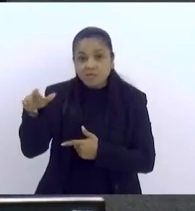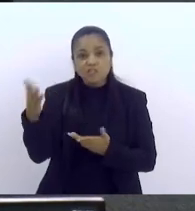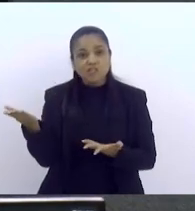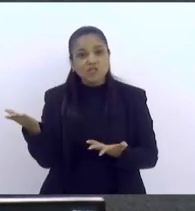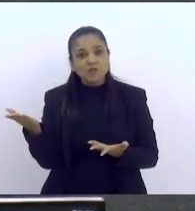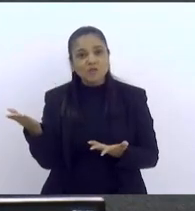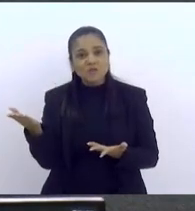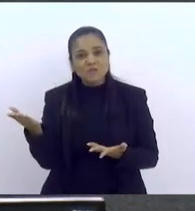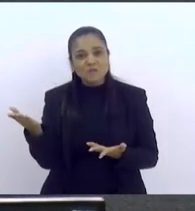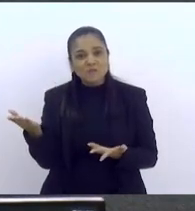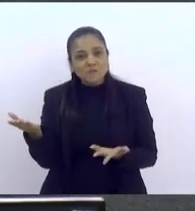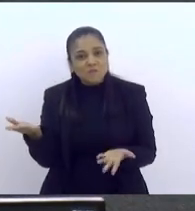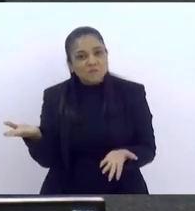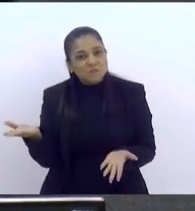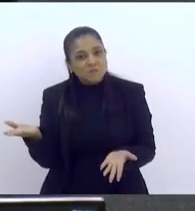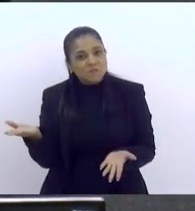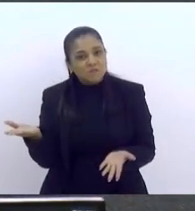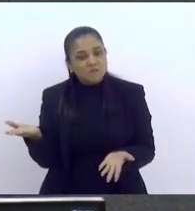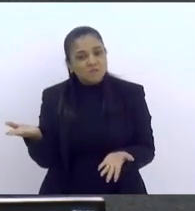Ora, bolas!